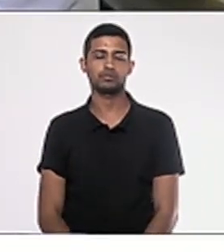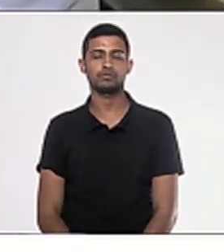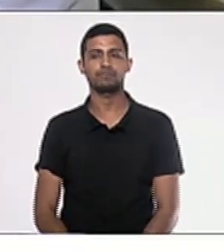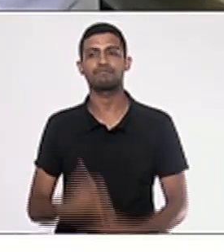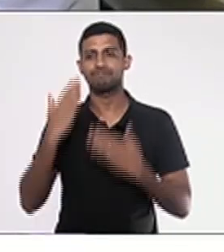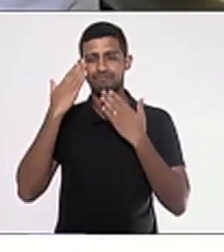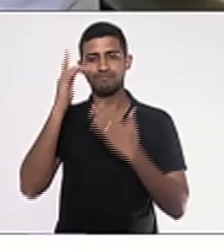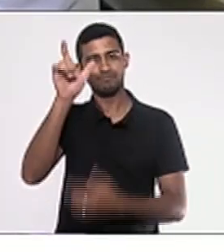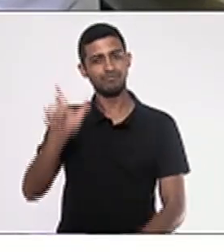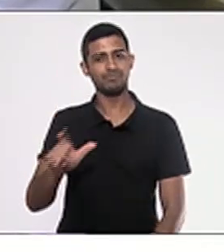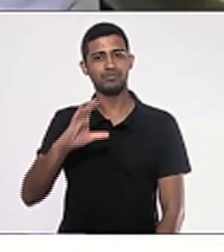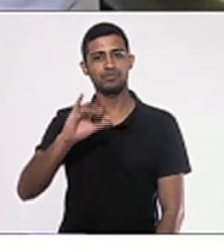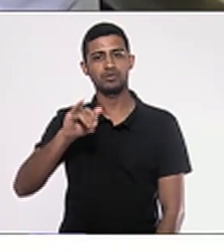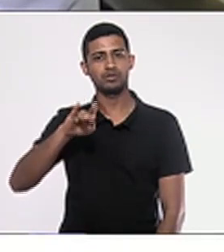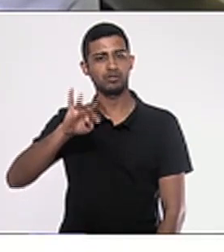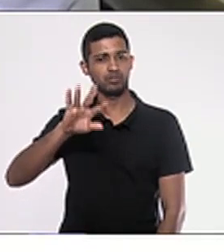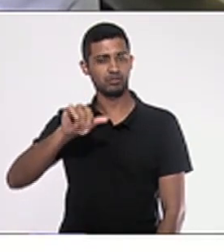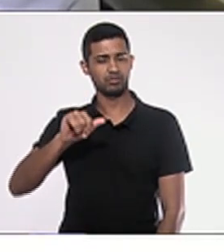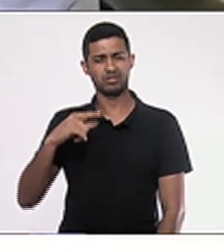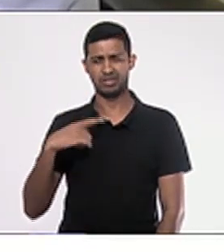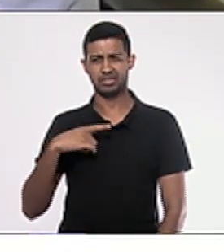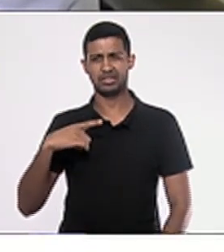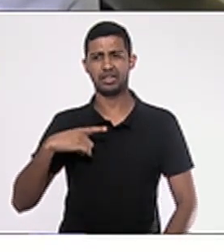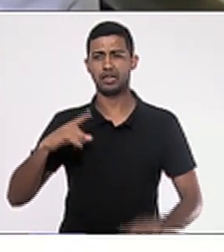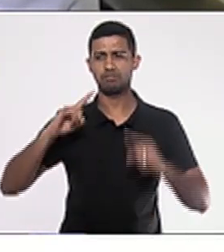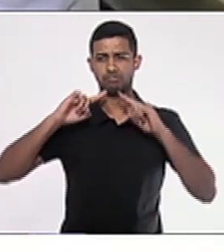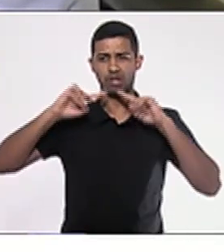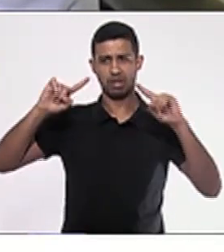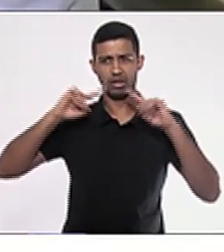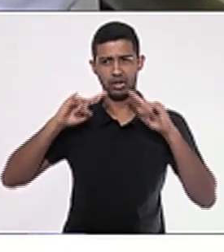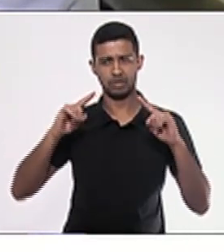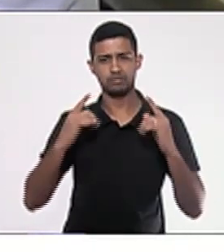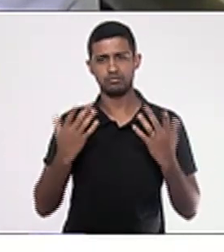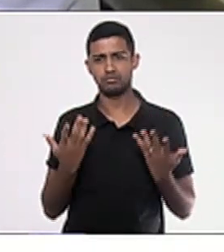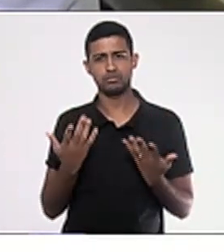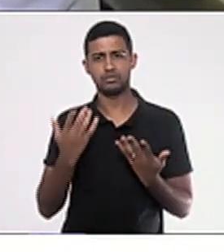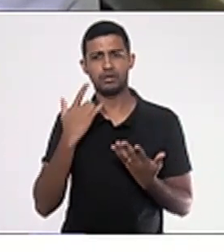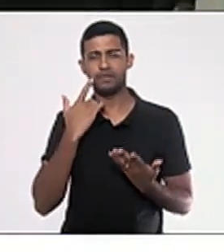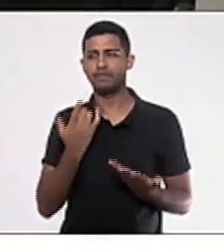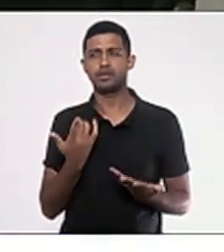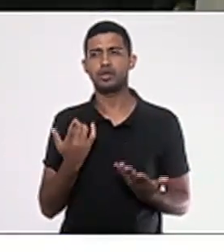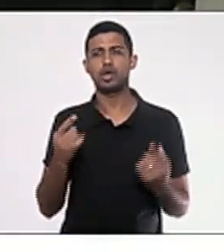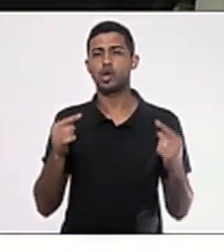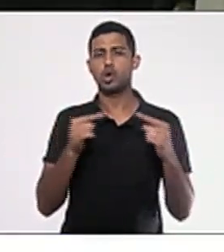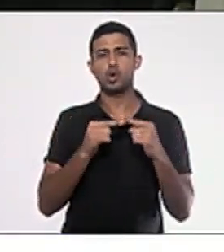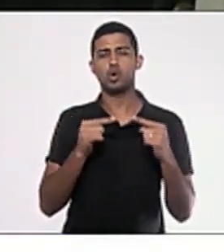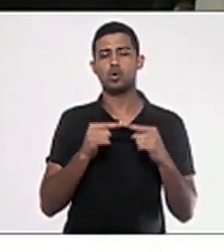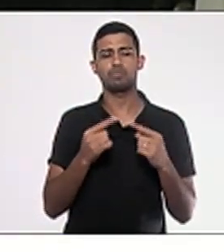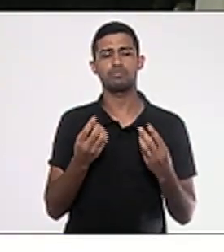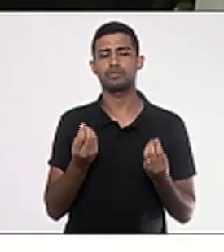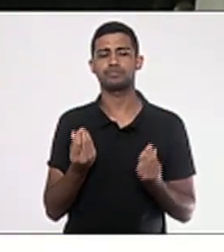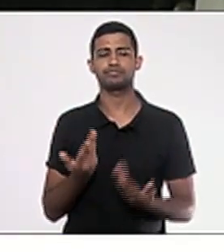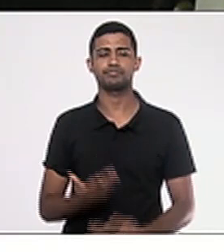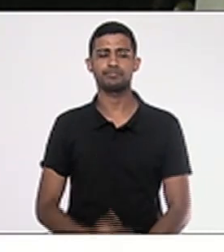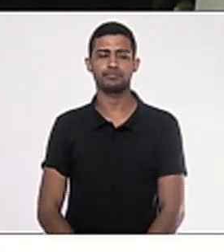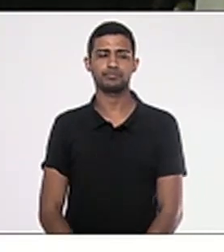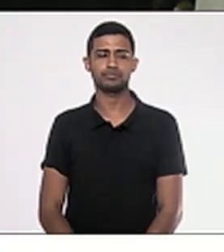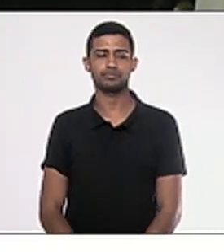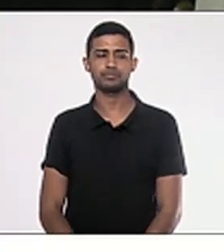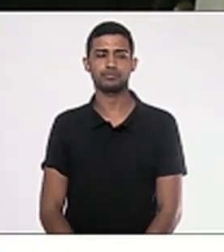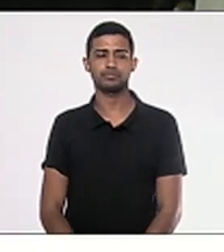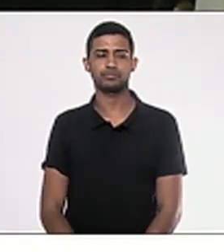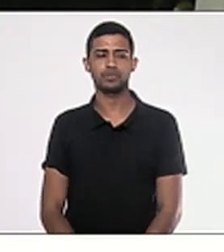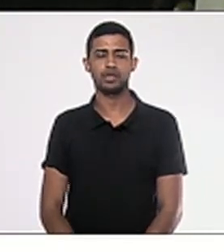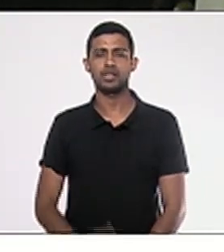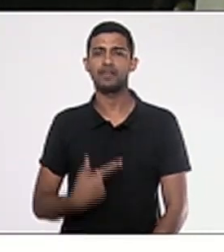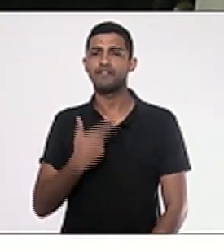Obrigado, doutora Cíntia. Tem alguma reclamação na seara de Vossa Senhoria com relação à frequência